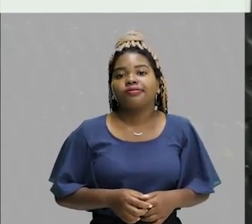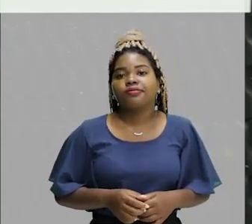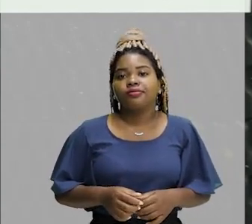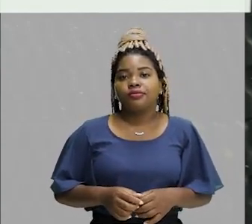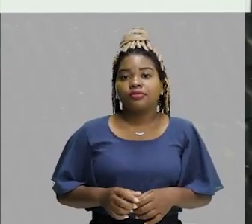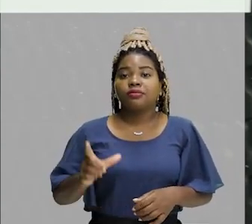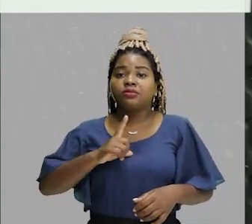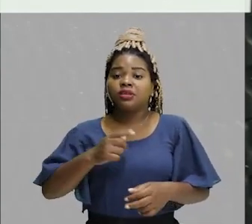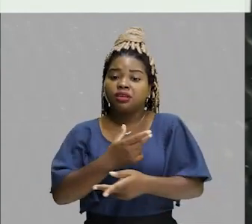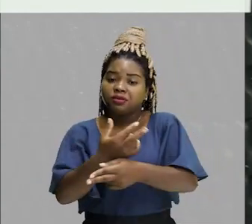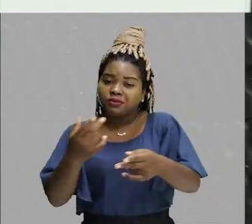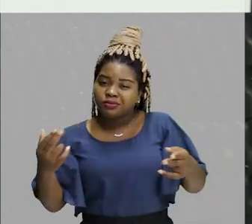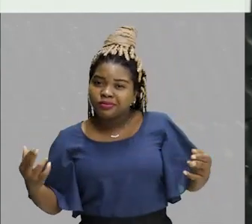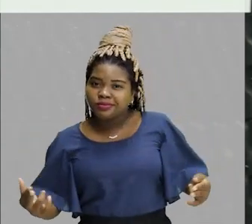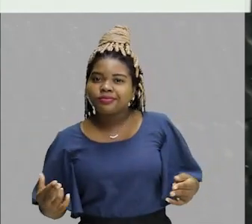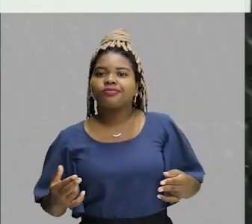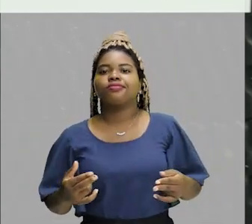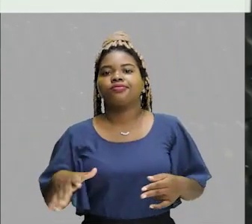esse negócio.